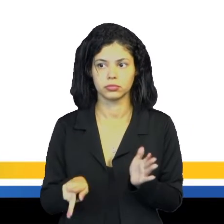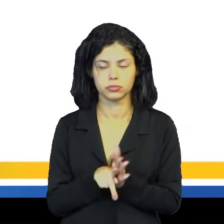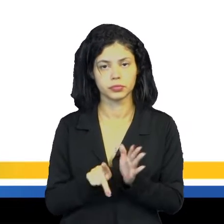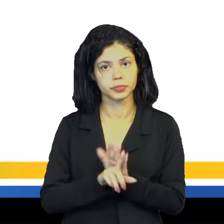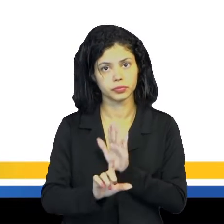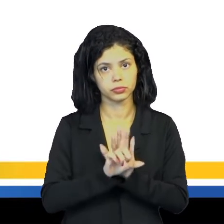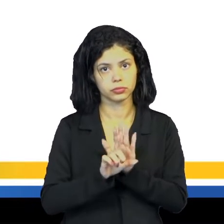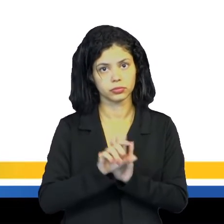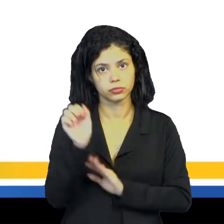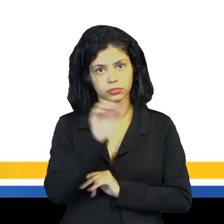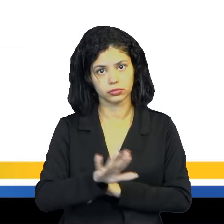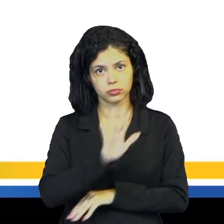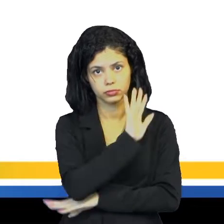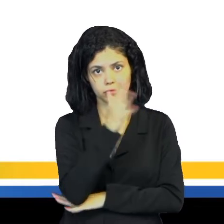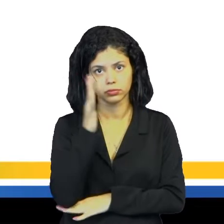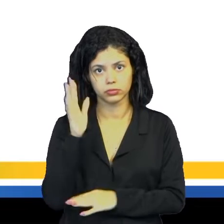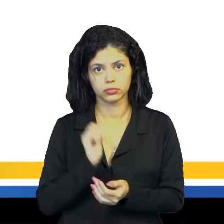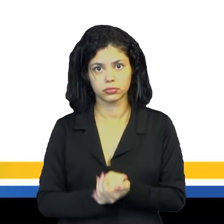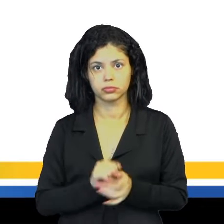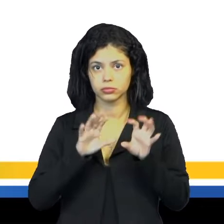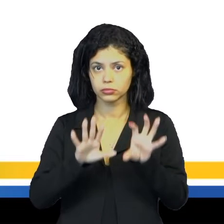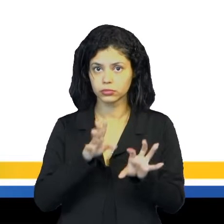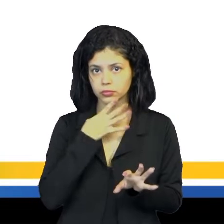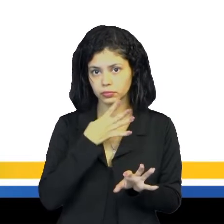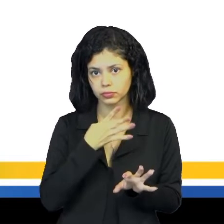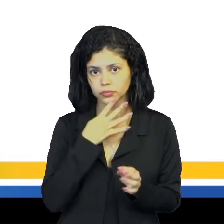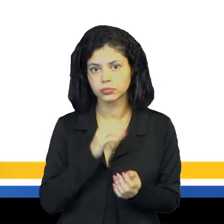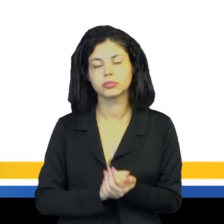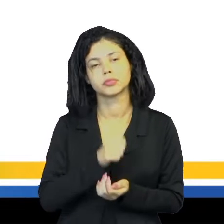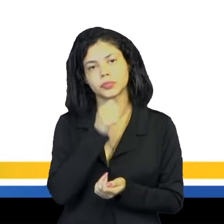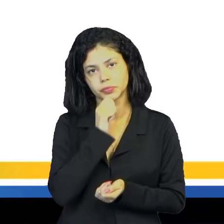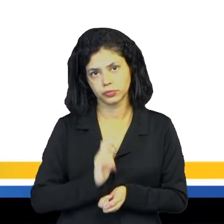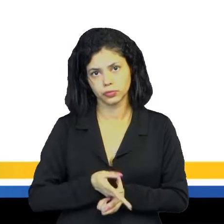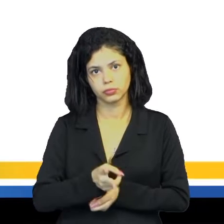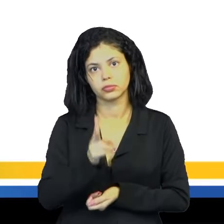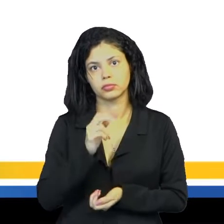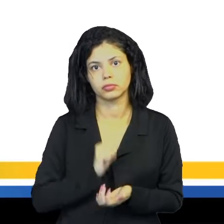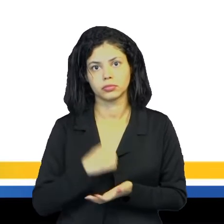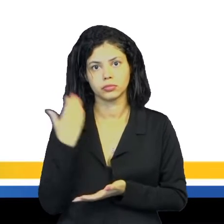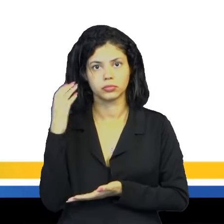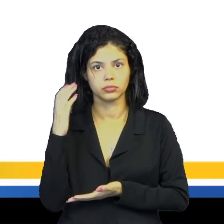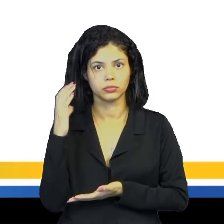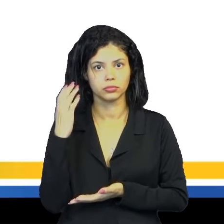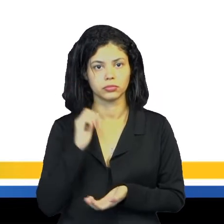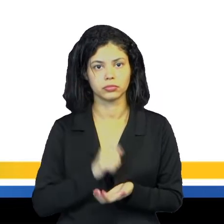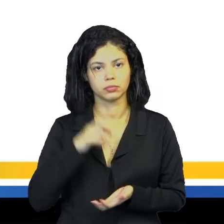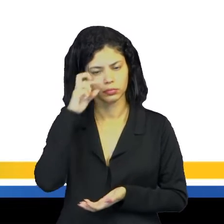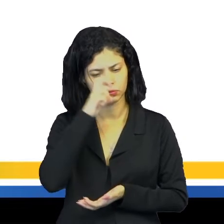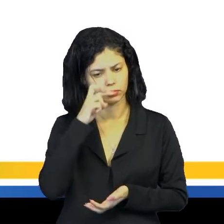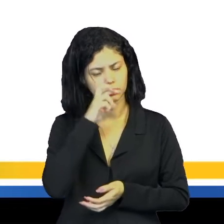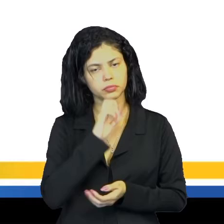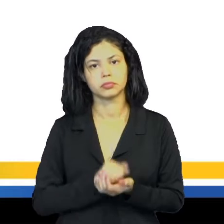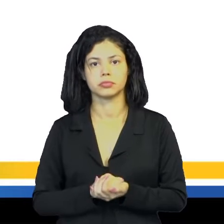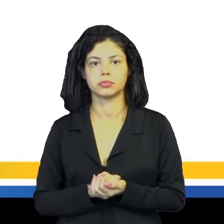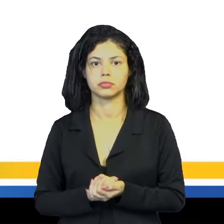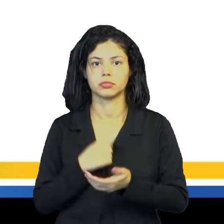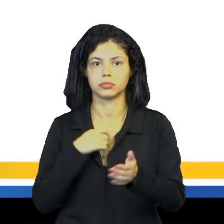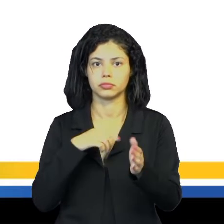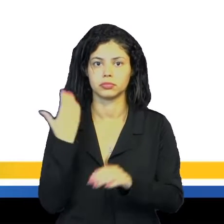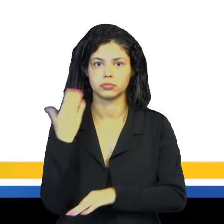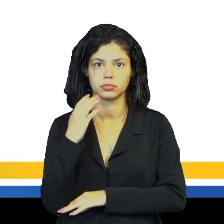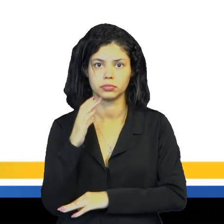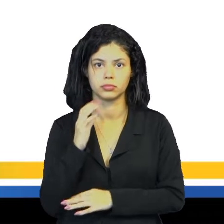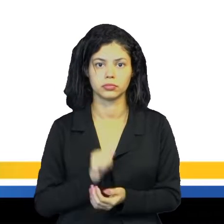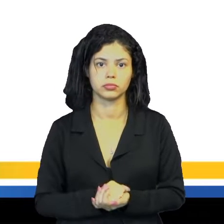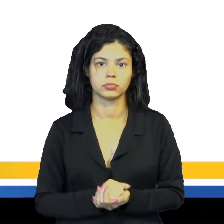por leis naturais. Assim, para conhecê-los, né, se dedicavam à ciência, à investigação, ao método científico.